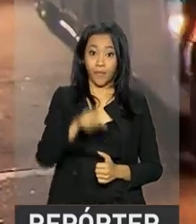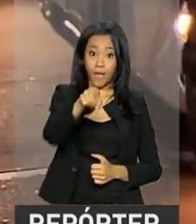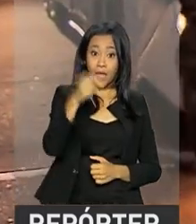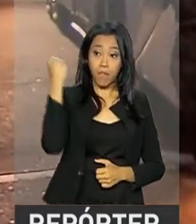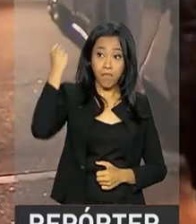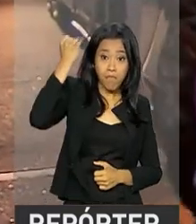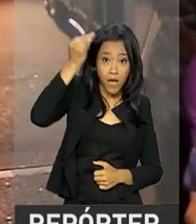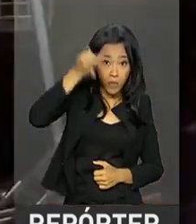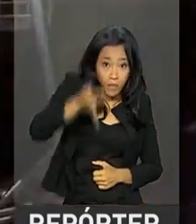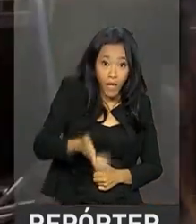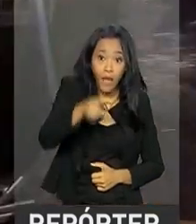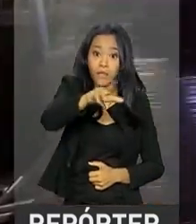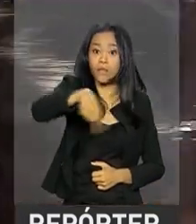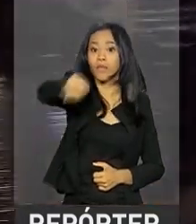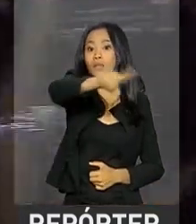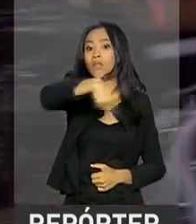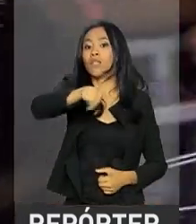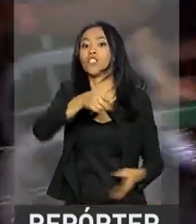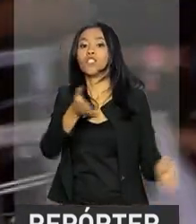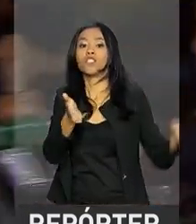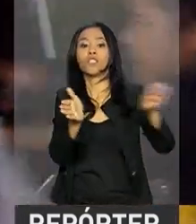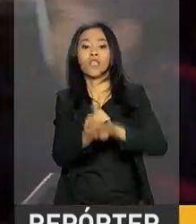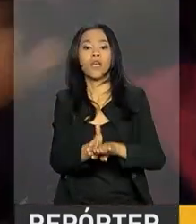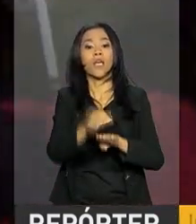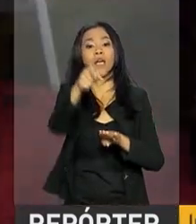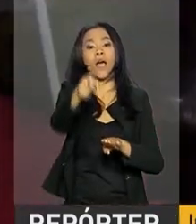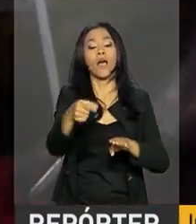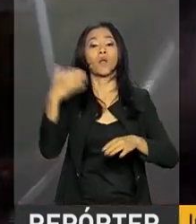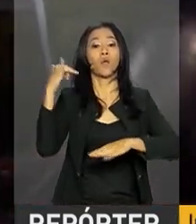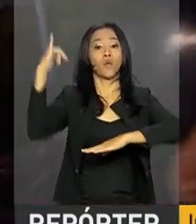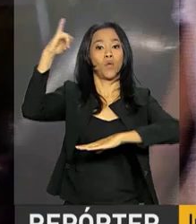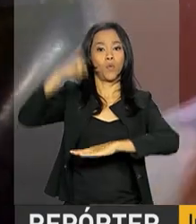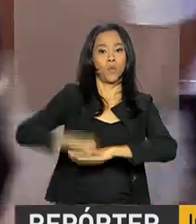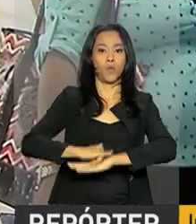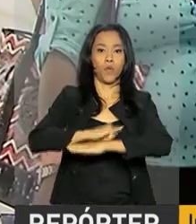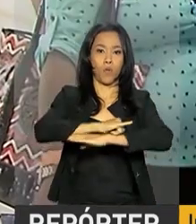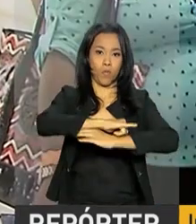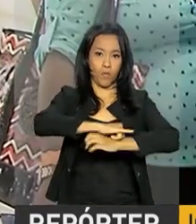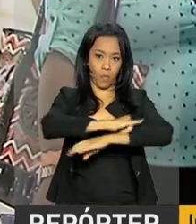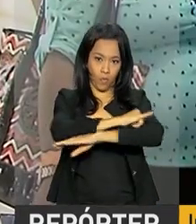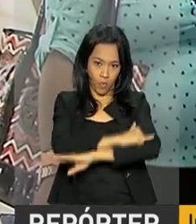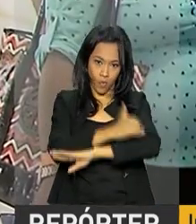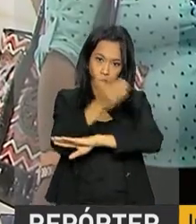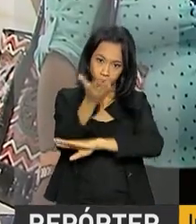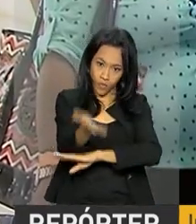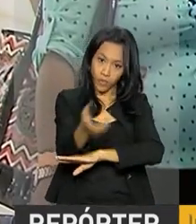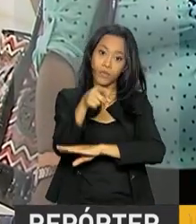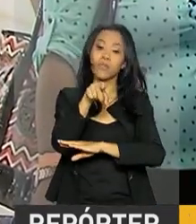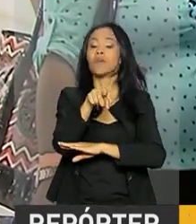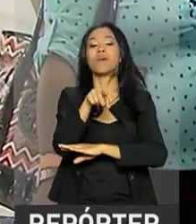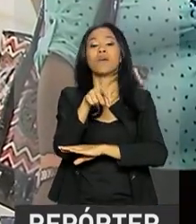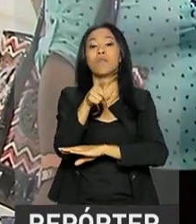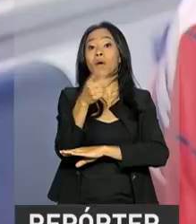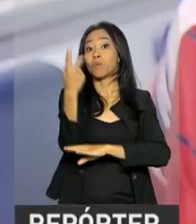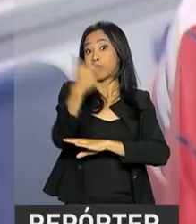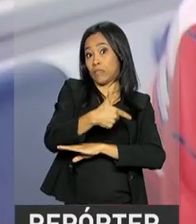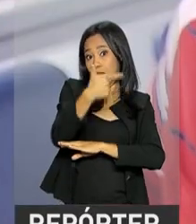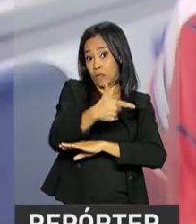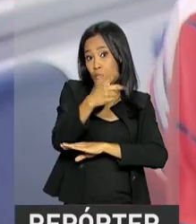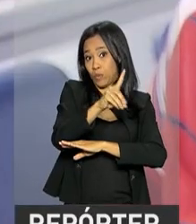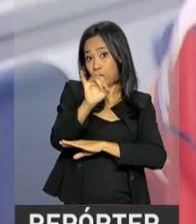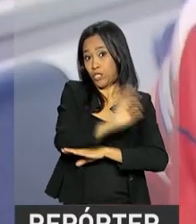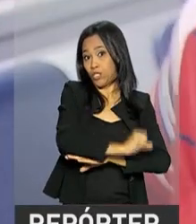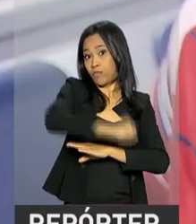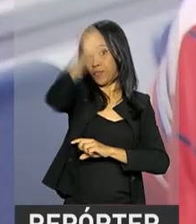Era madrugada quando os imigrantes venezuelanos chegaram ao aeroporto de Boa Vista para o segundo dia de transferências. A